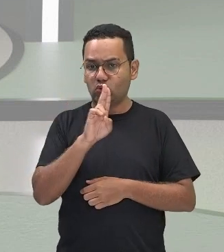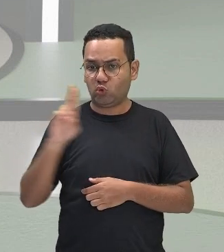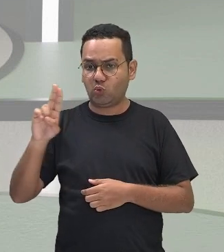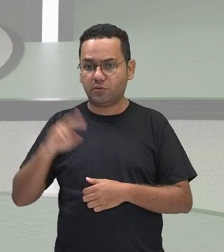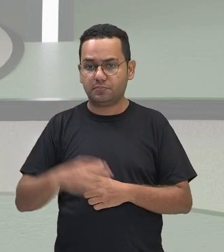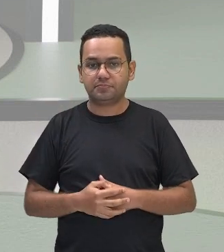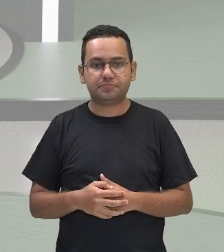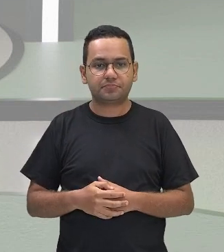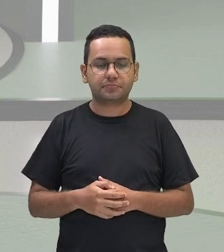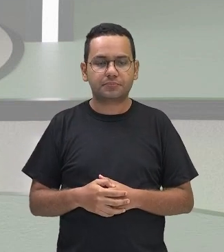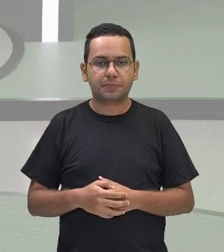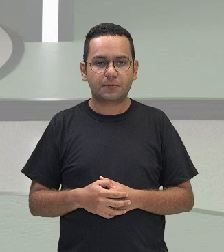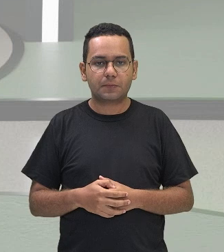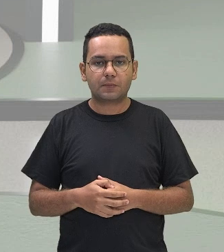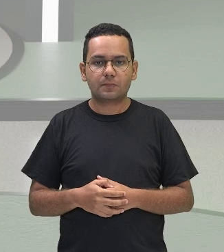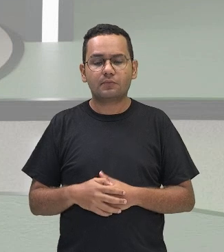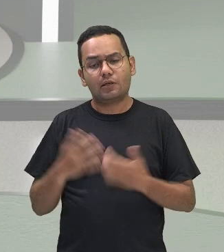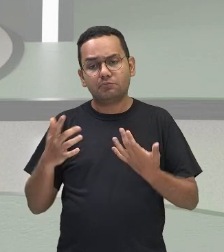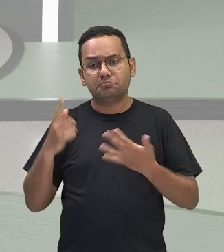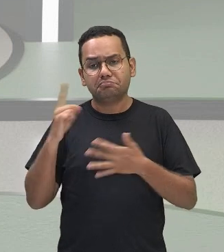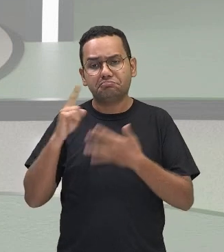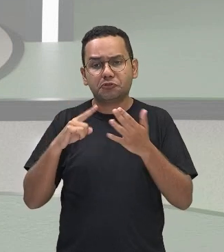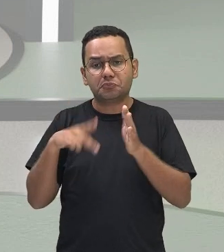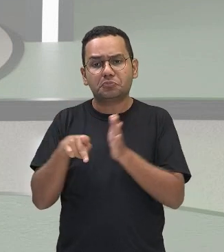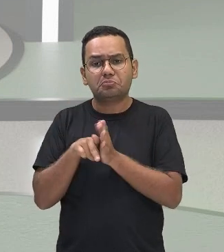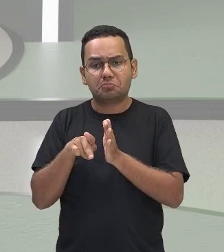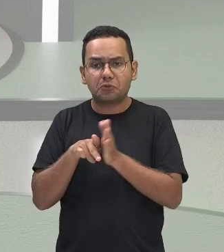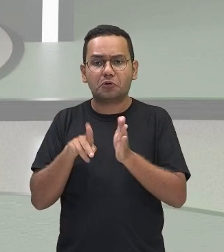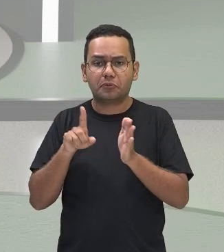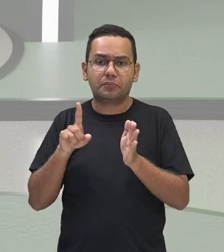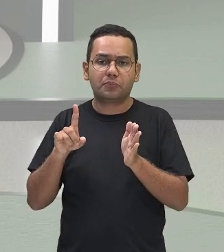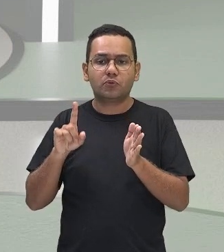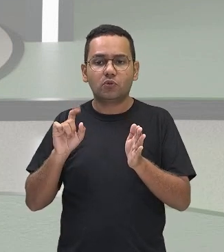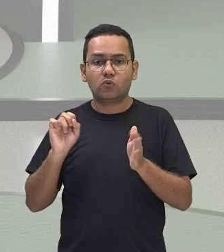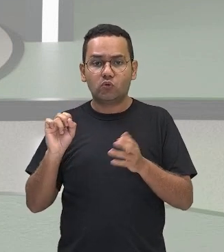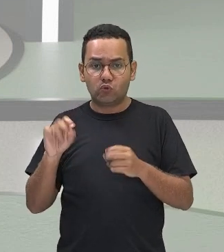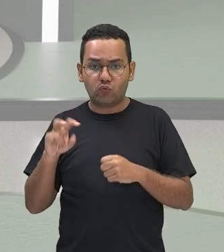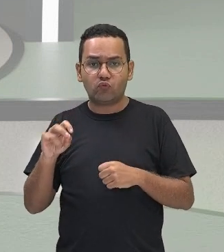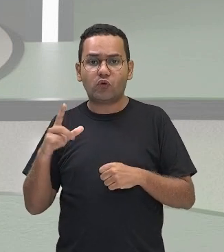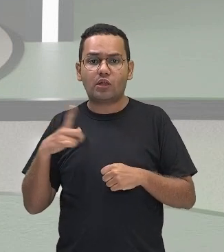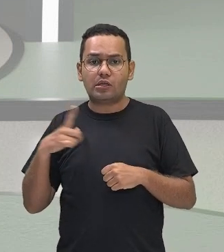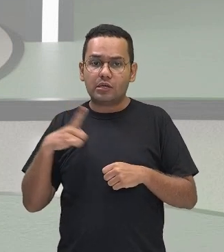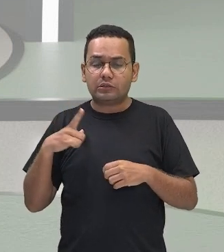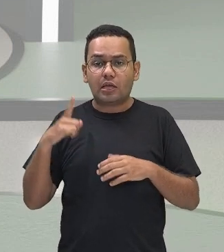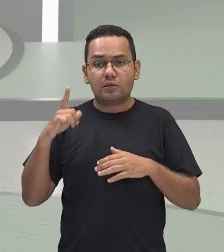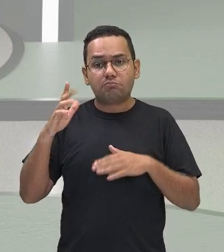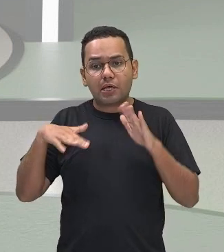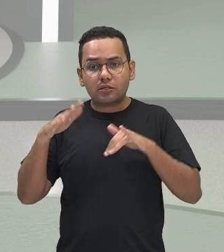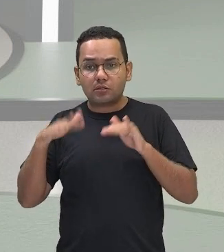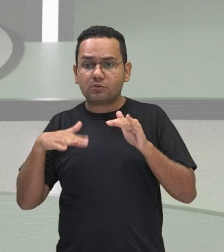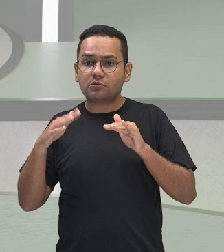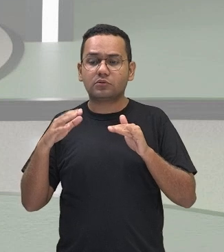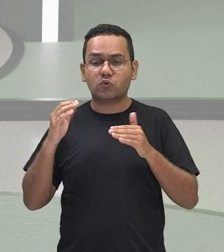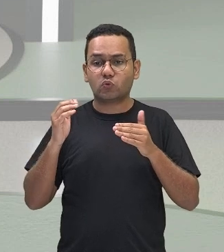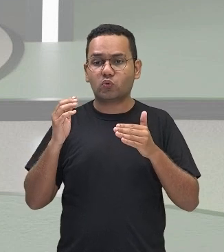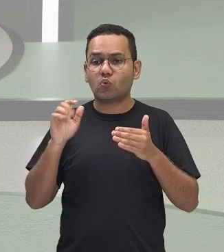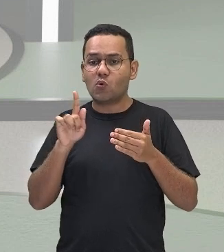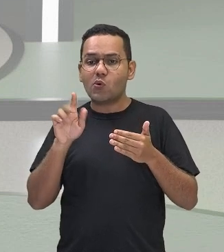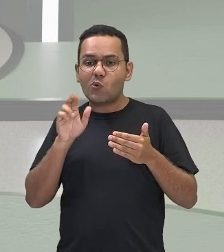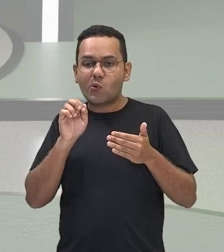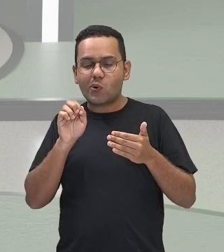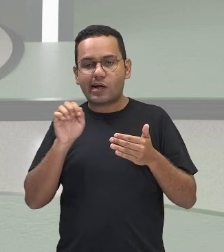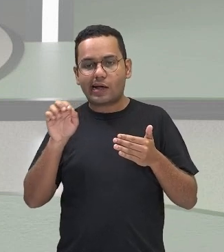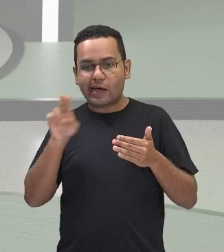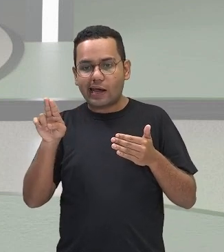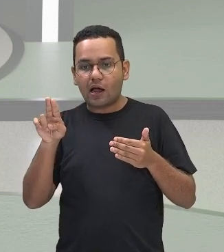são tipos desse vírus, incluindo os de alto risco associados ao câncer de colo de útero.